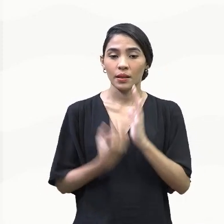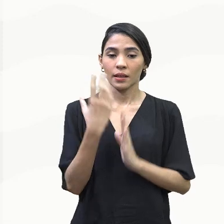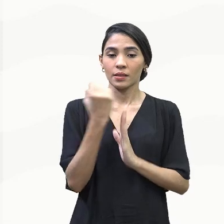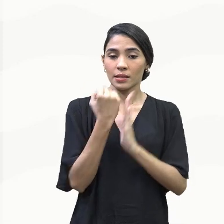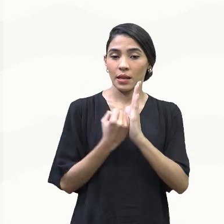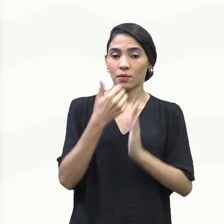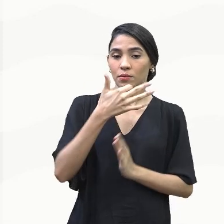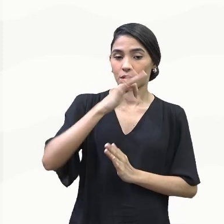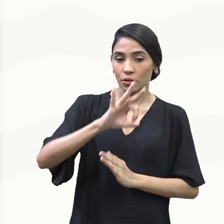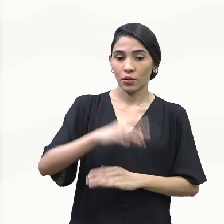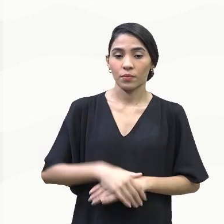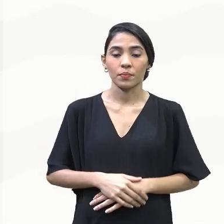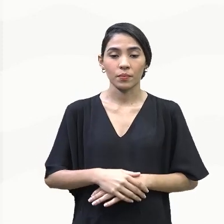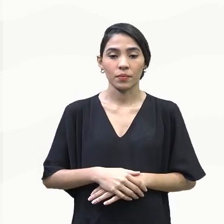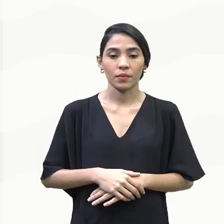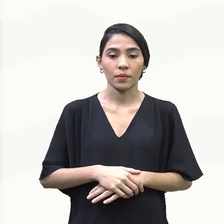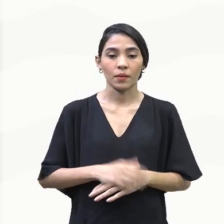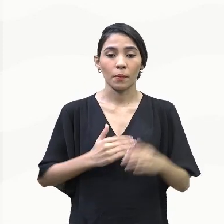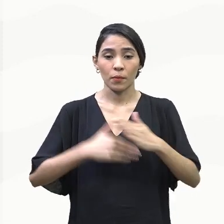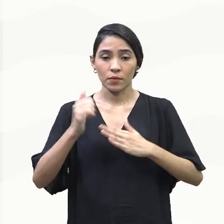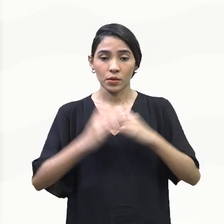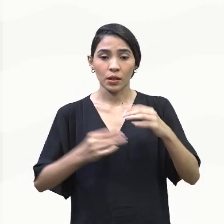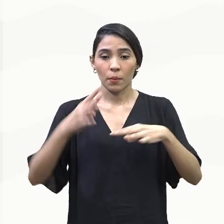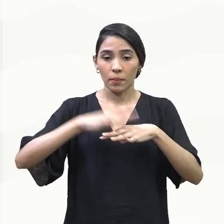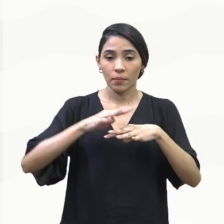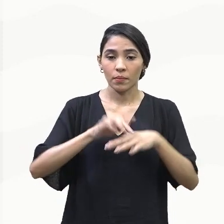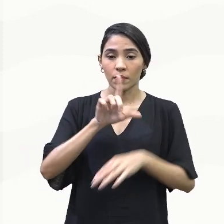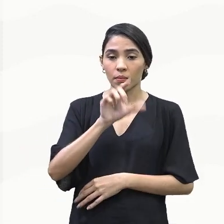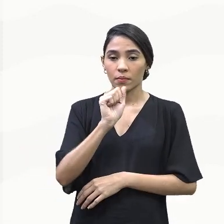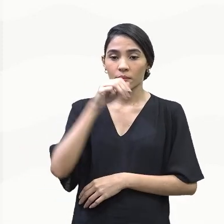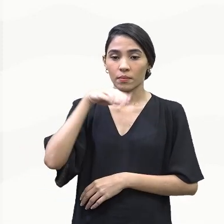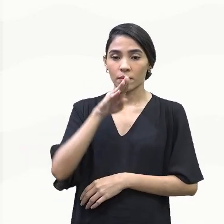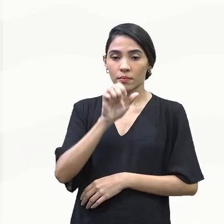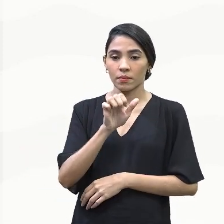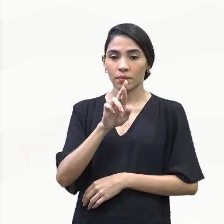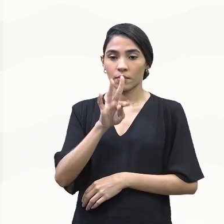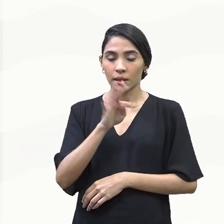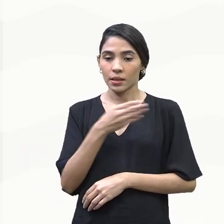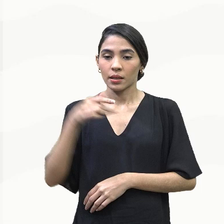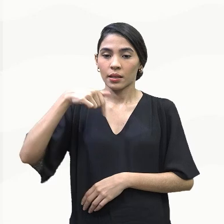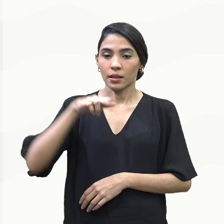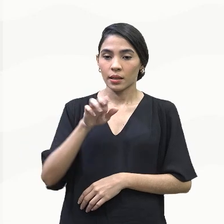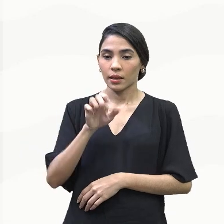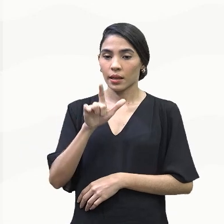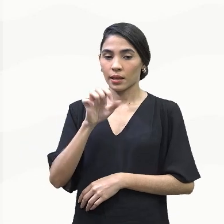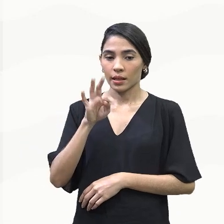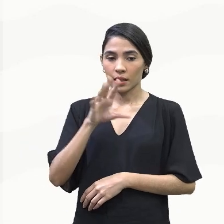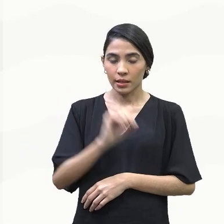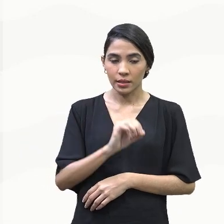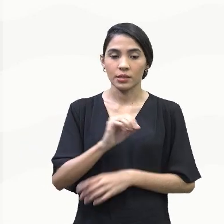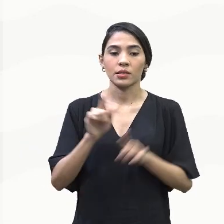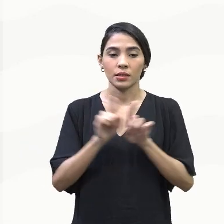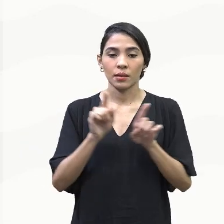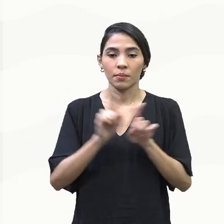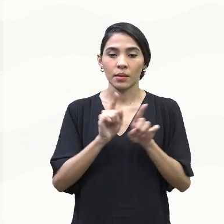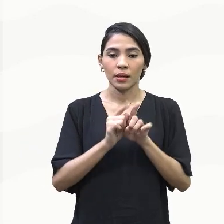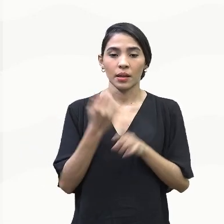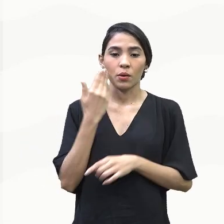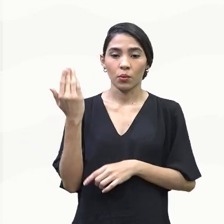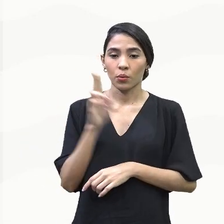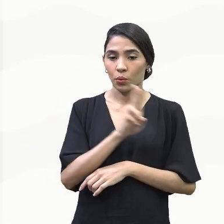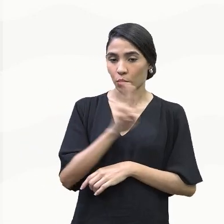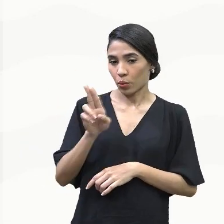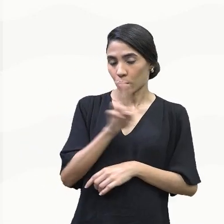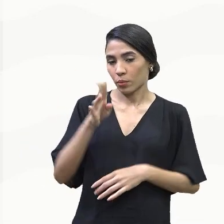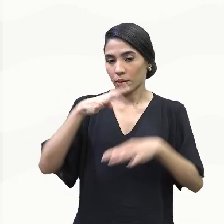século XIX pelo matemático Lambert Quetelet, acho que o nome é esse, né? Pelo matemático